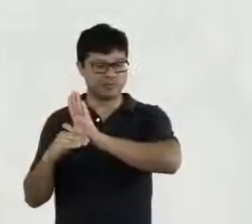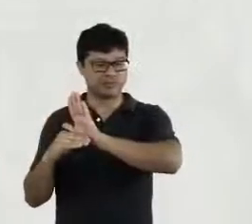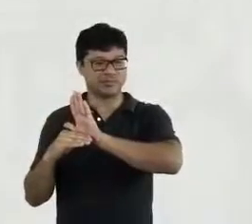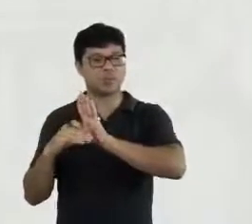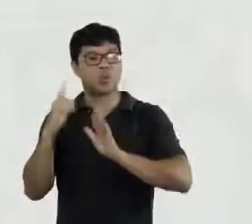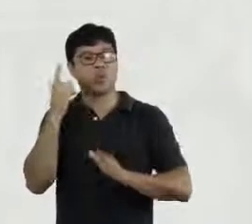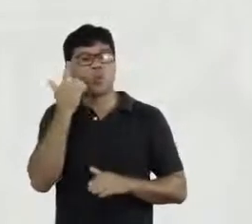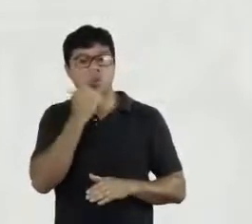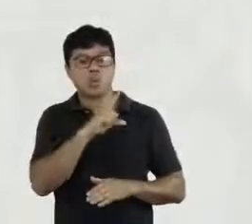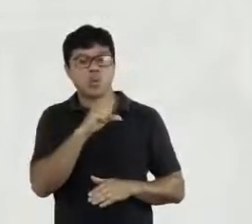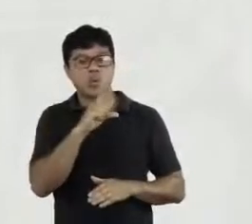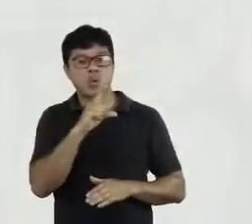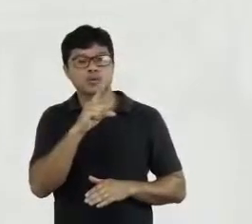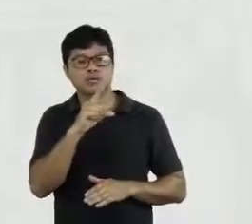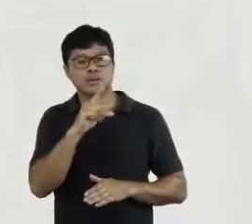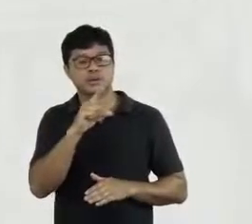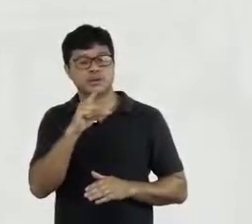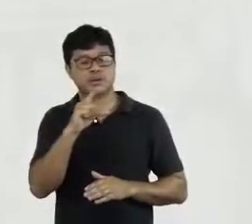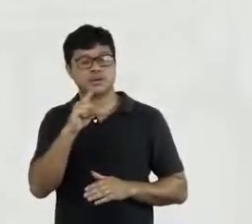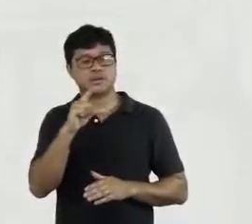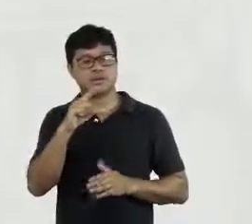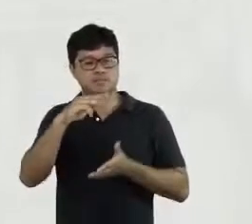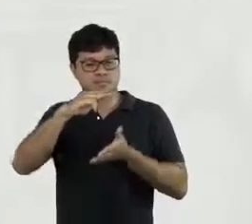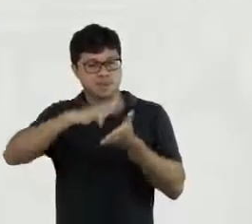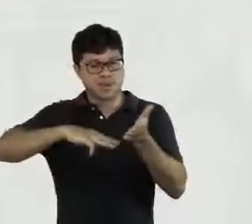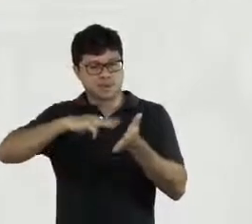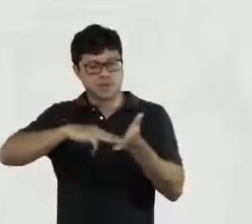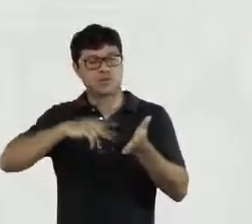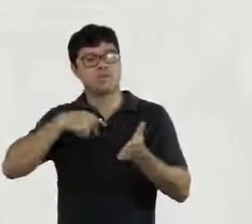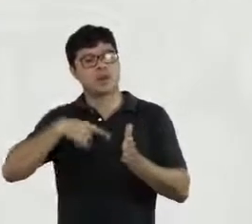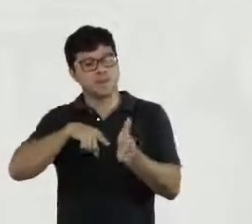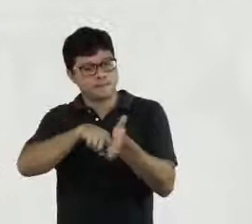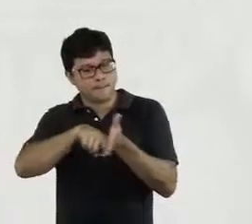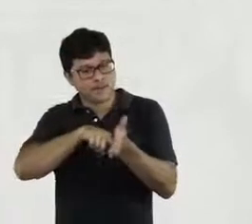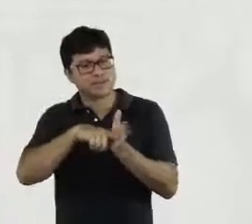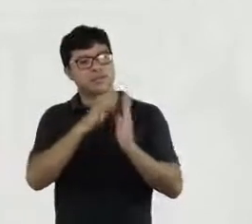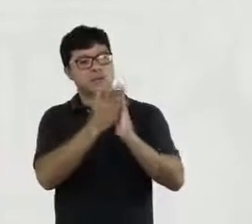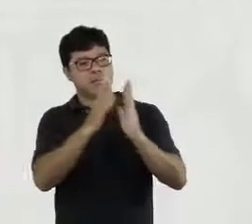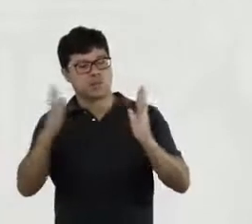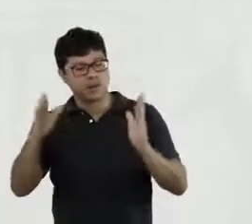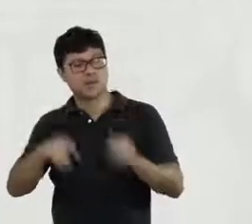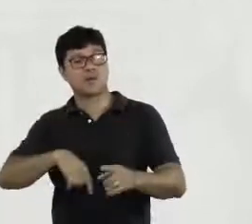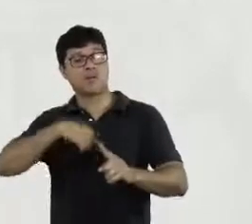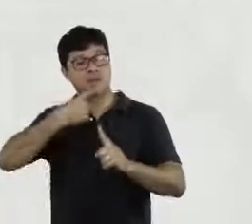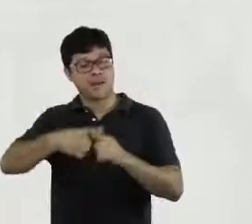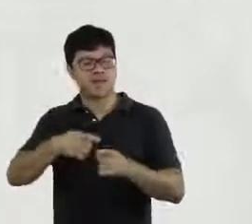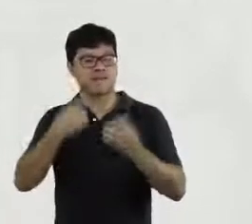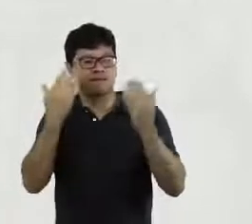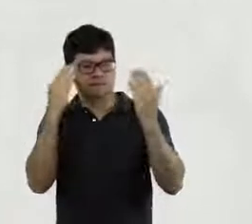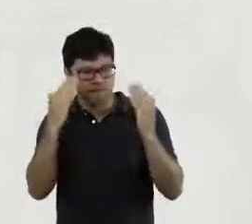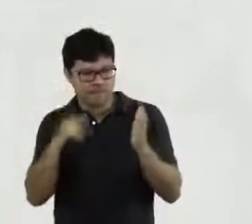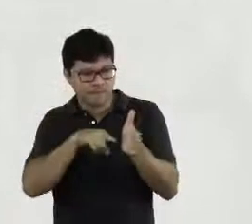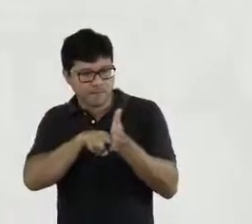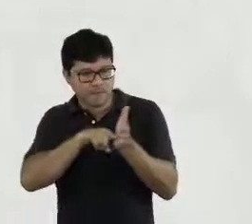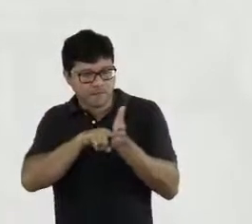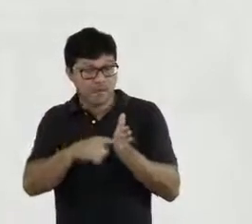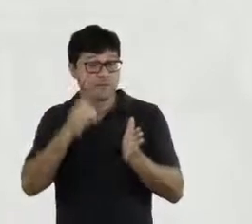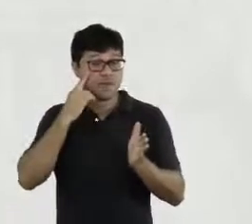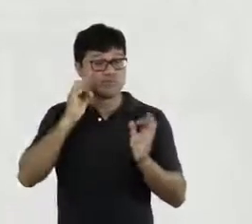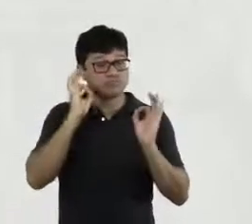formam o método bibliográfico são pesquisa bibliográfica, verificação,